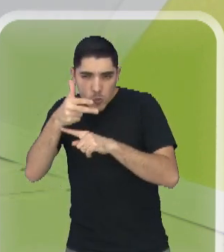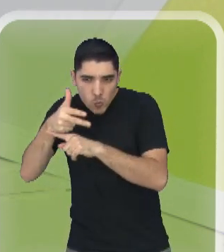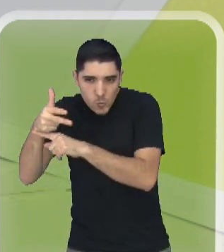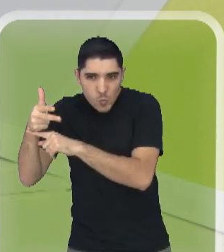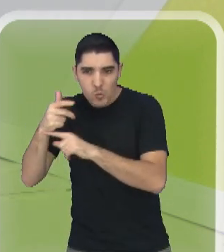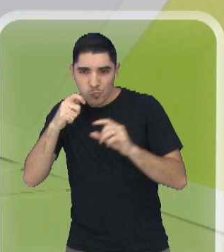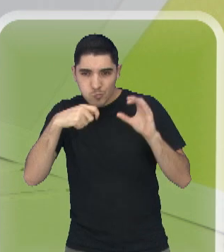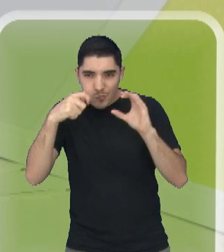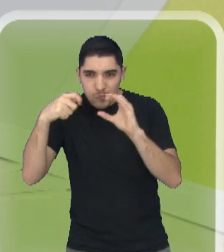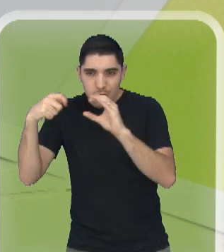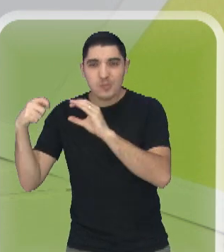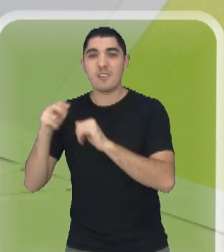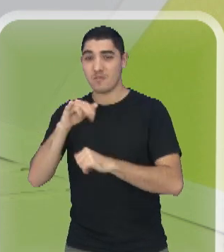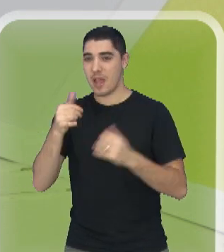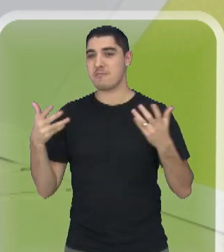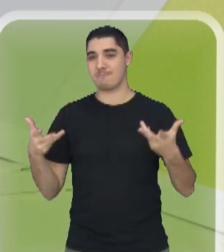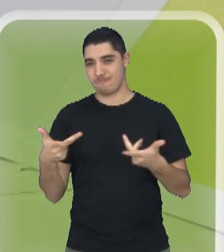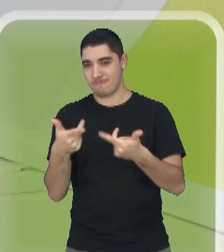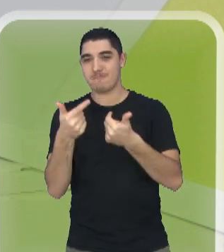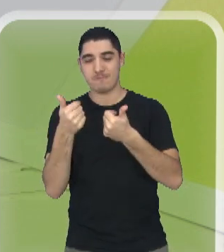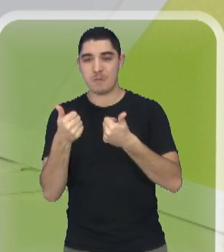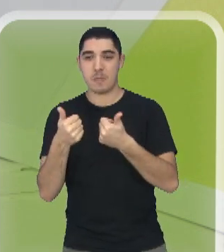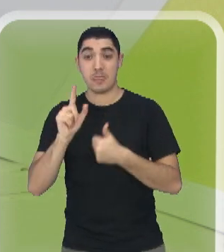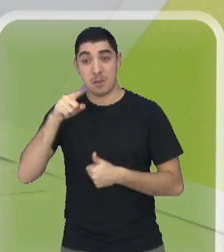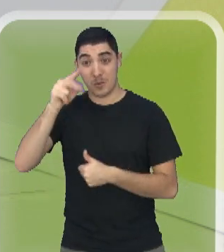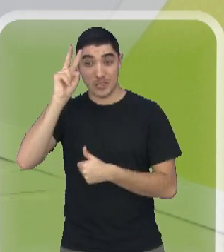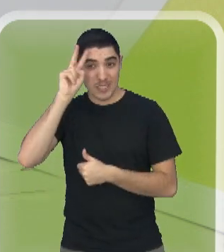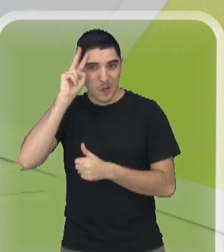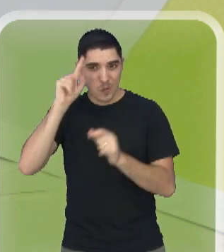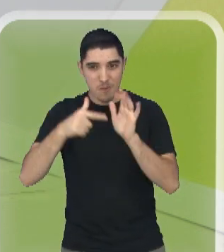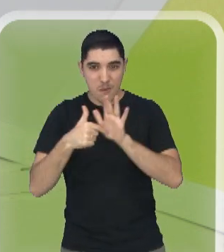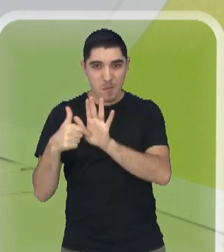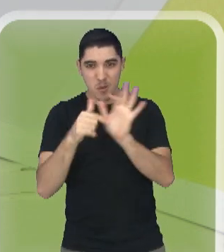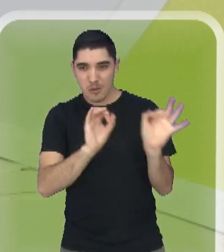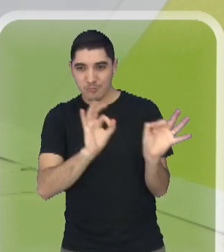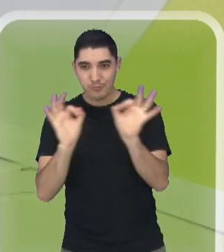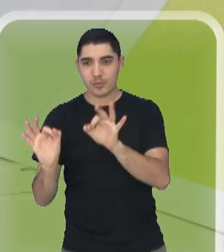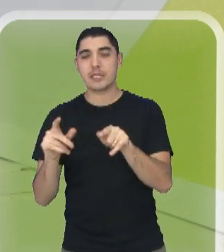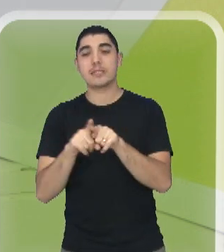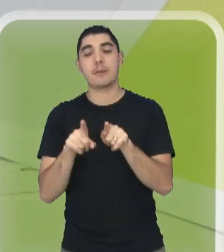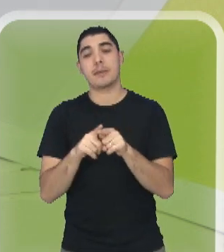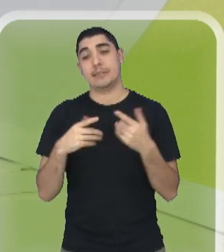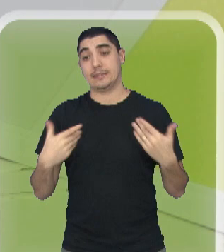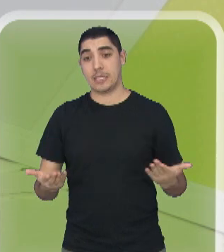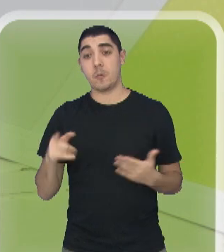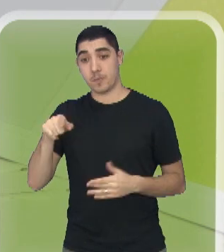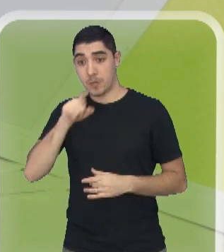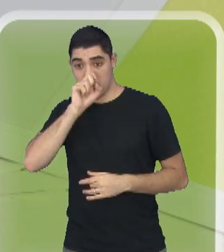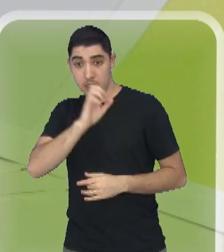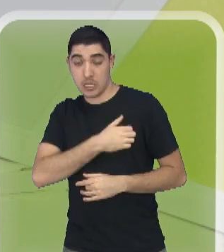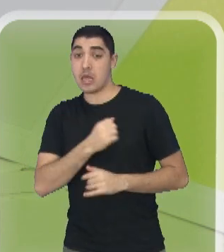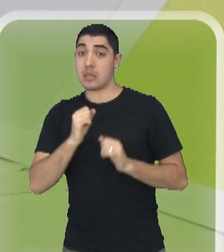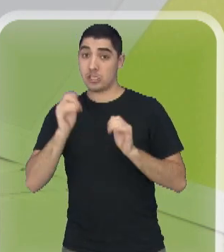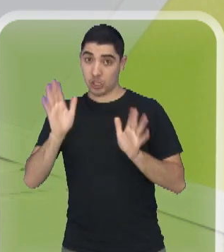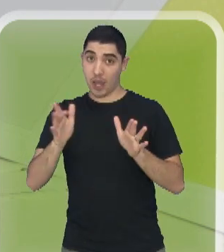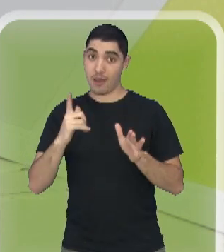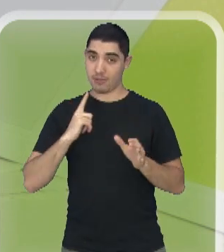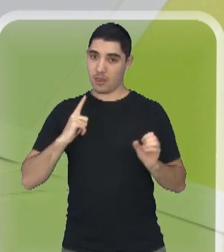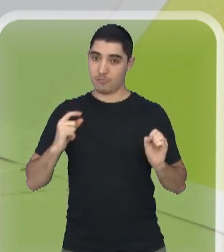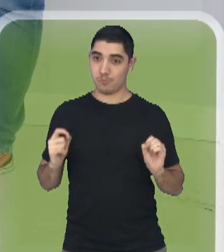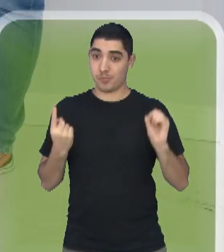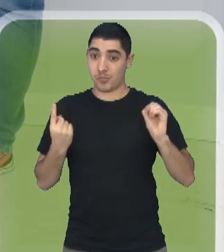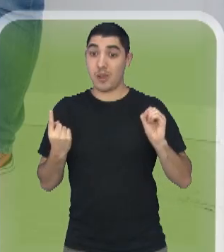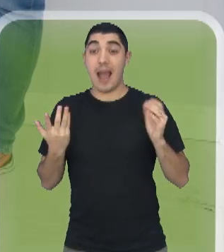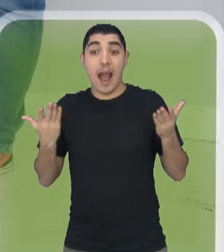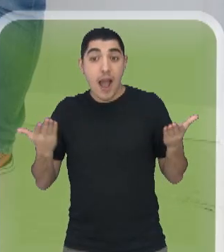Você vai acompanhar aqui na segunda-feira, meu caro Bruno. Agora, voltando na parte técnica da coisa, o São José tem a vantagem do empate. Brunão, Capivari vai ter que